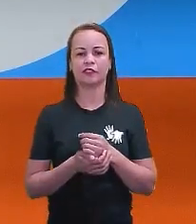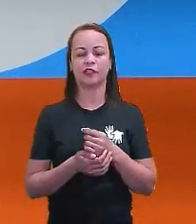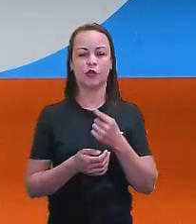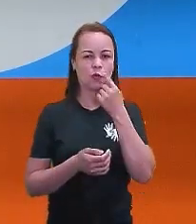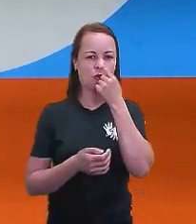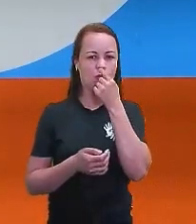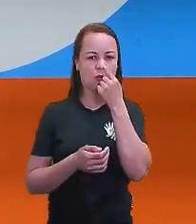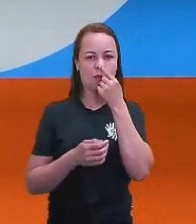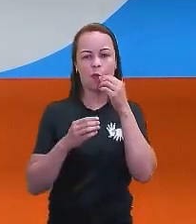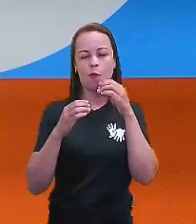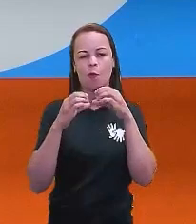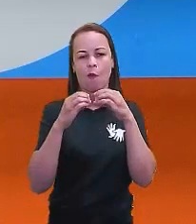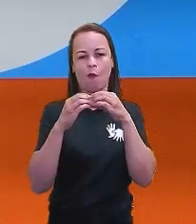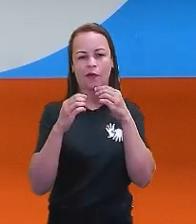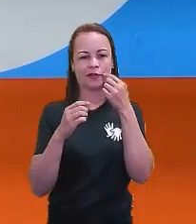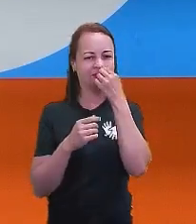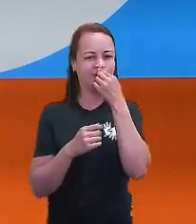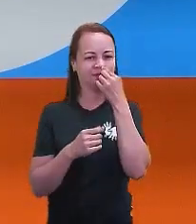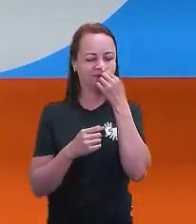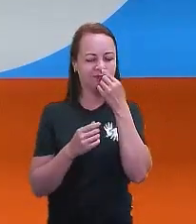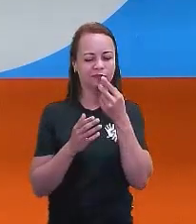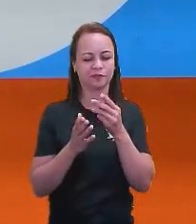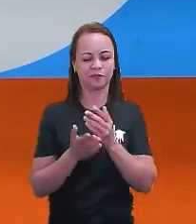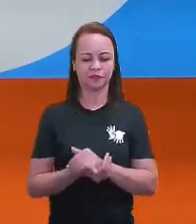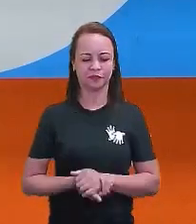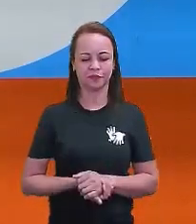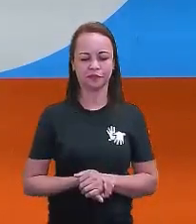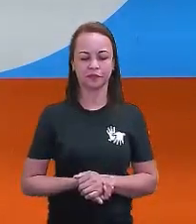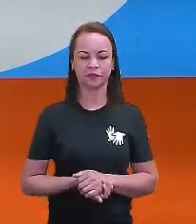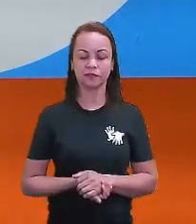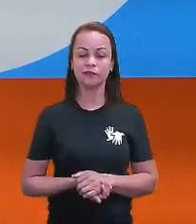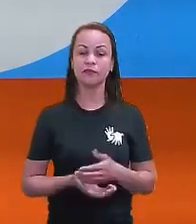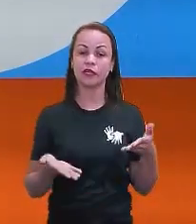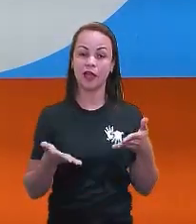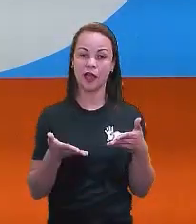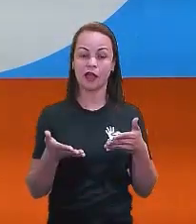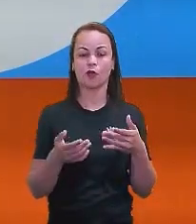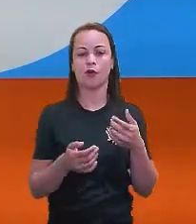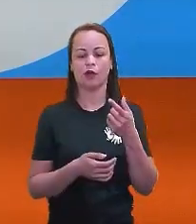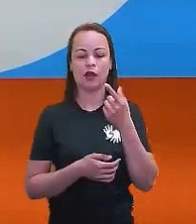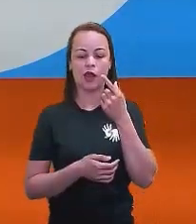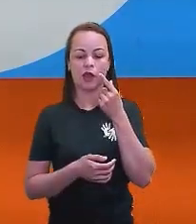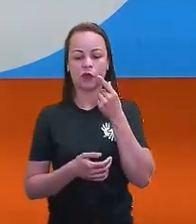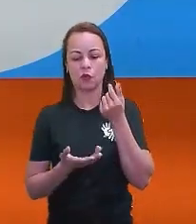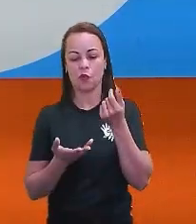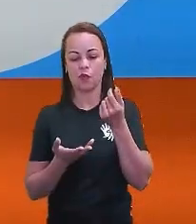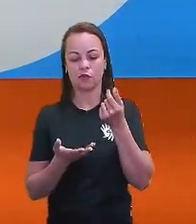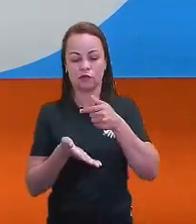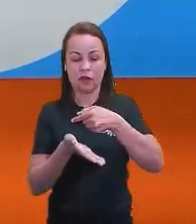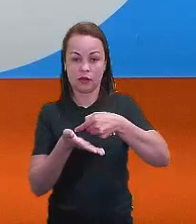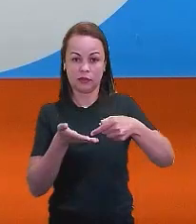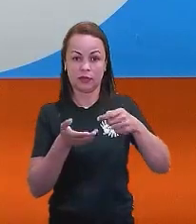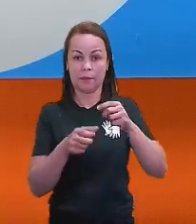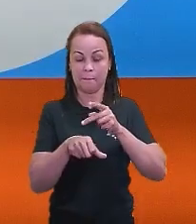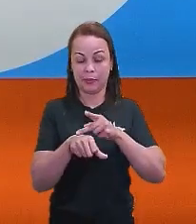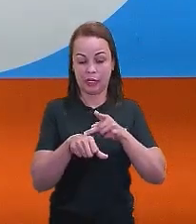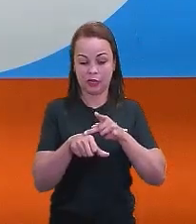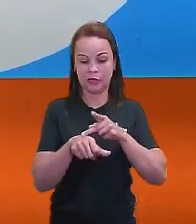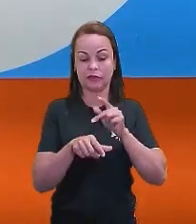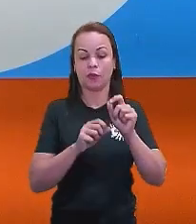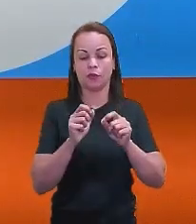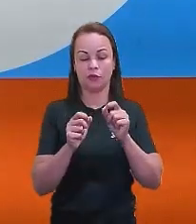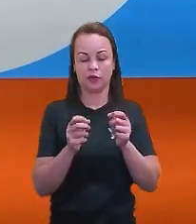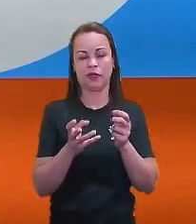rosa. E agora faz com lápis, com a canetinha preta, a gente faz os